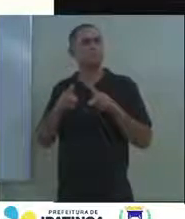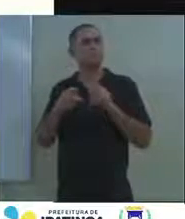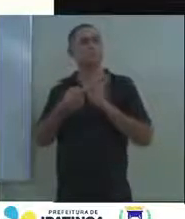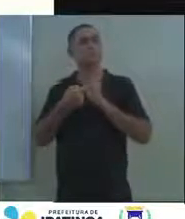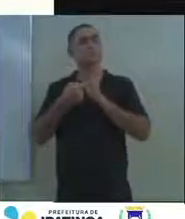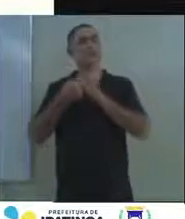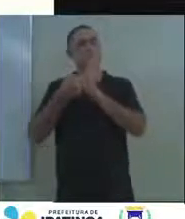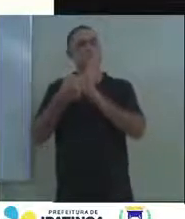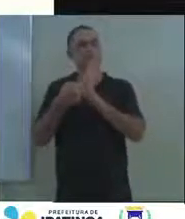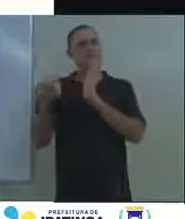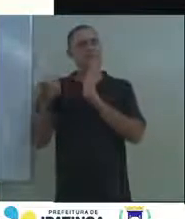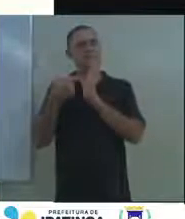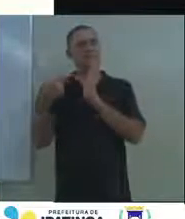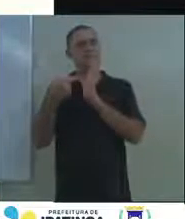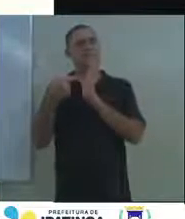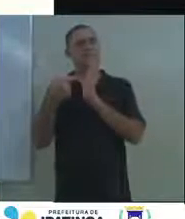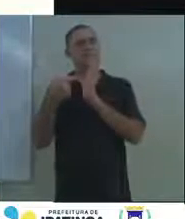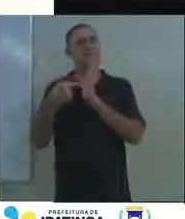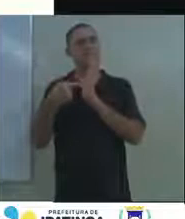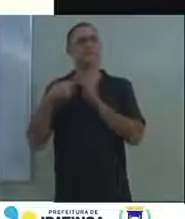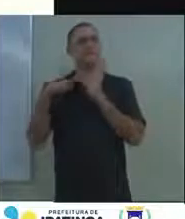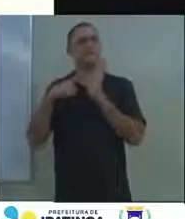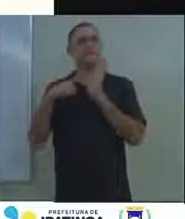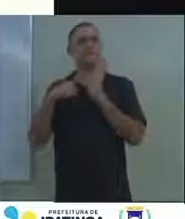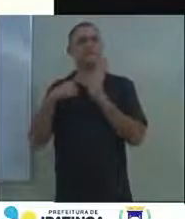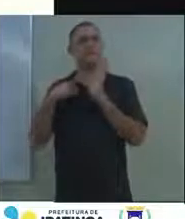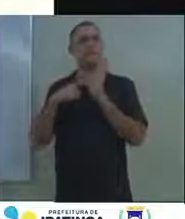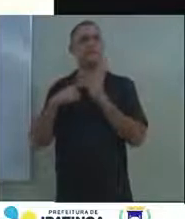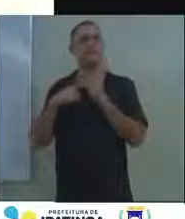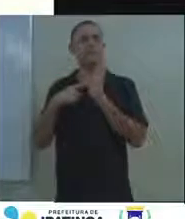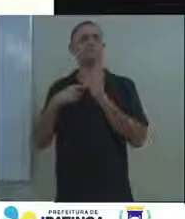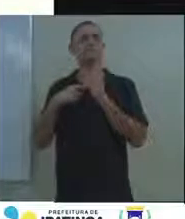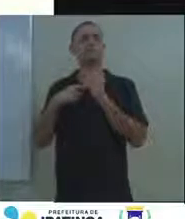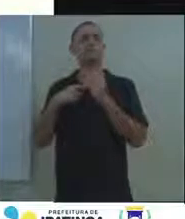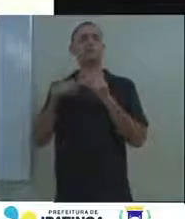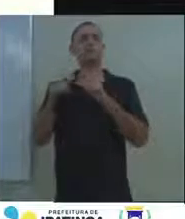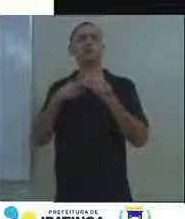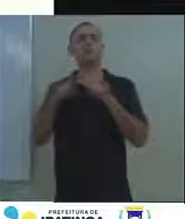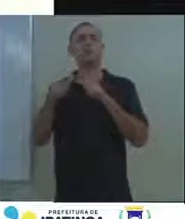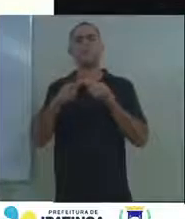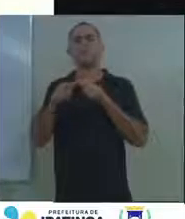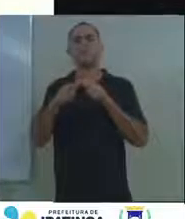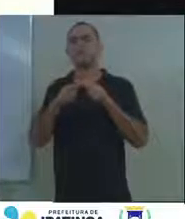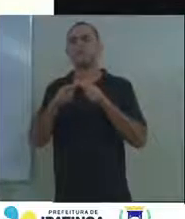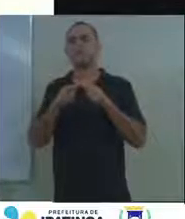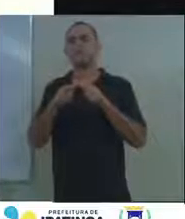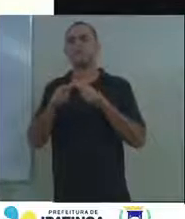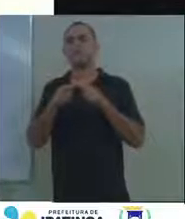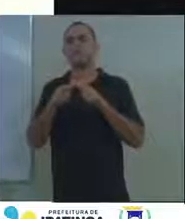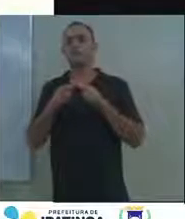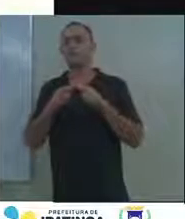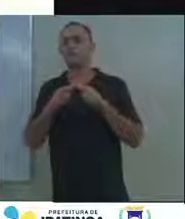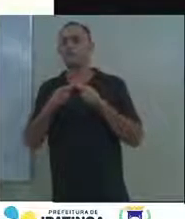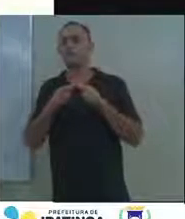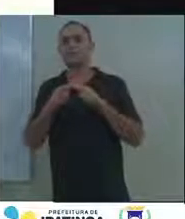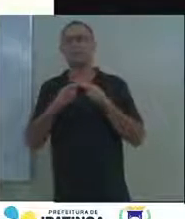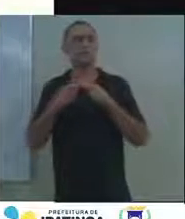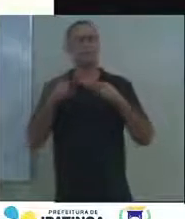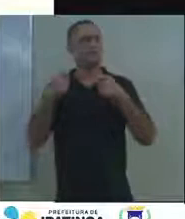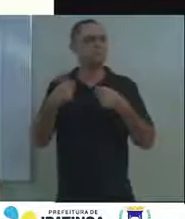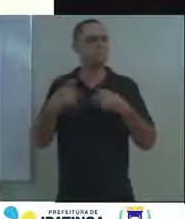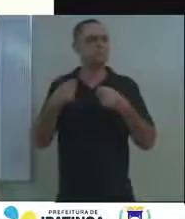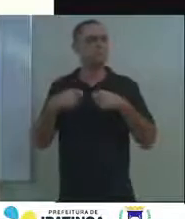isso, a gente tem que tratar a alergia. Não só ir ao otorrino, não só ir ao fonoaudiólogo, eu preciso ir lá